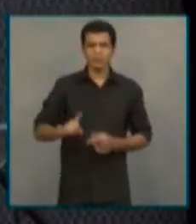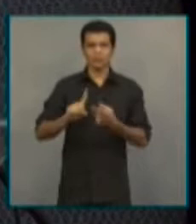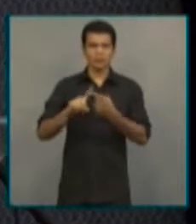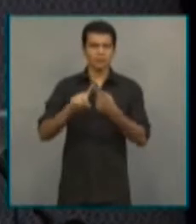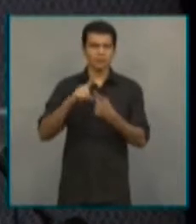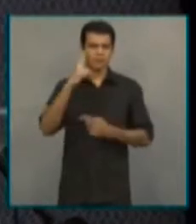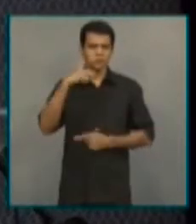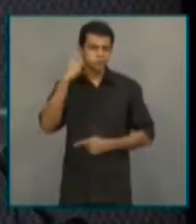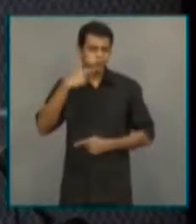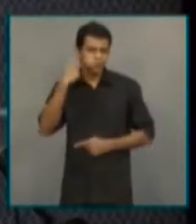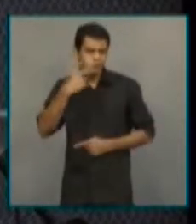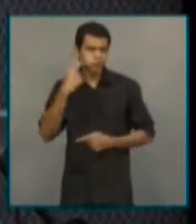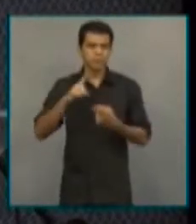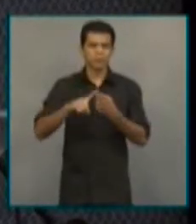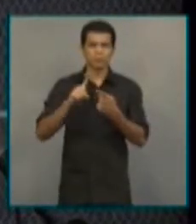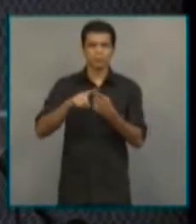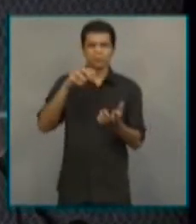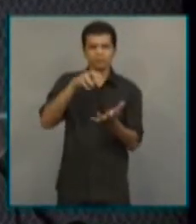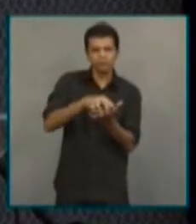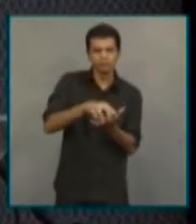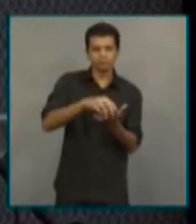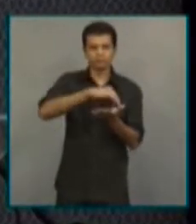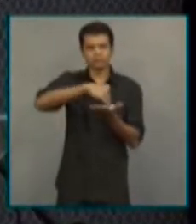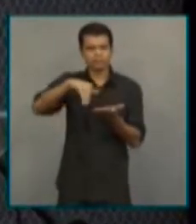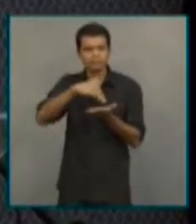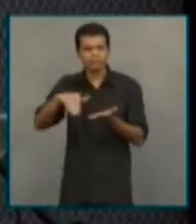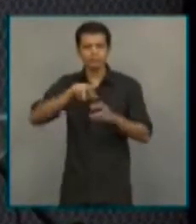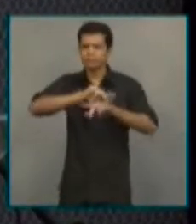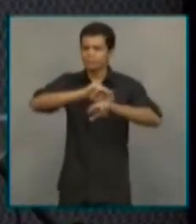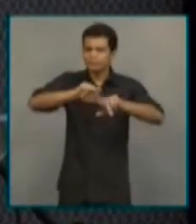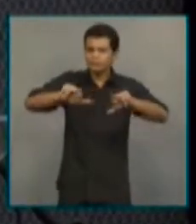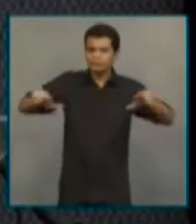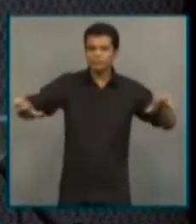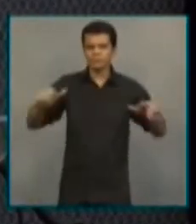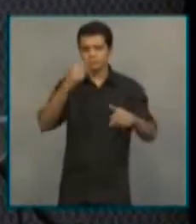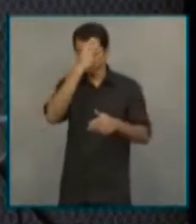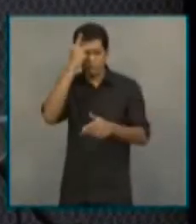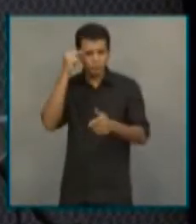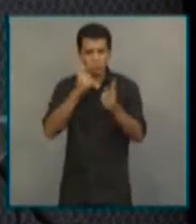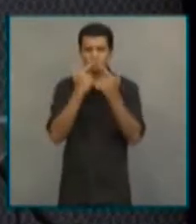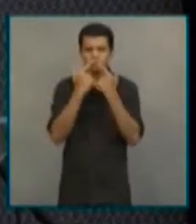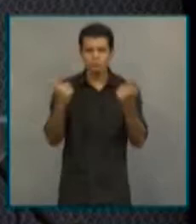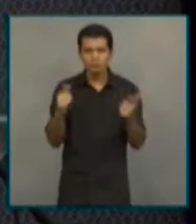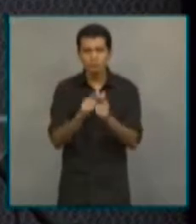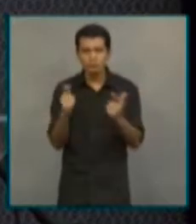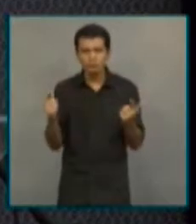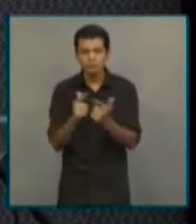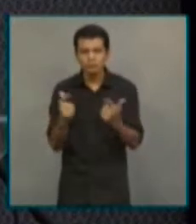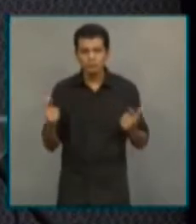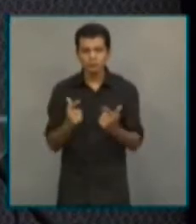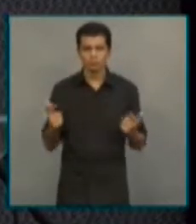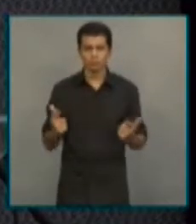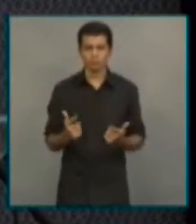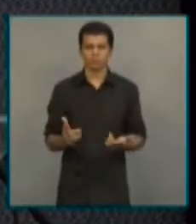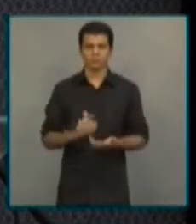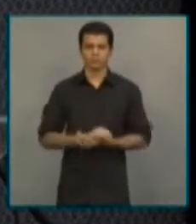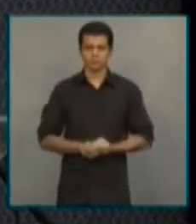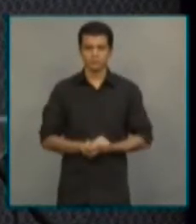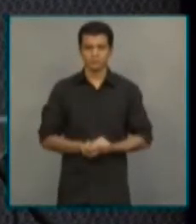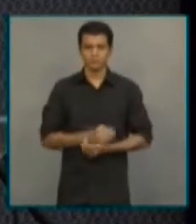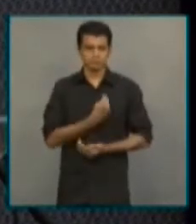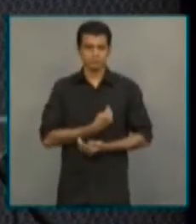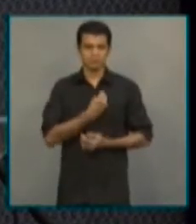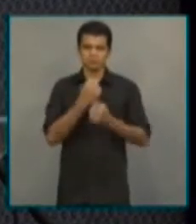assessores, servidores, à imprensa. Muito obrigado a todos aqui presentes ao auditório Murilo Aguiar.